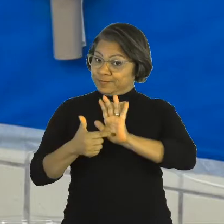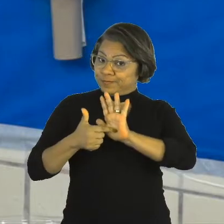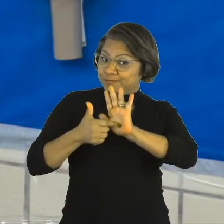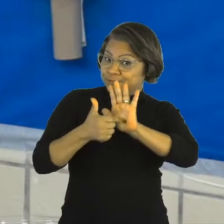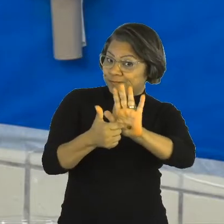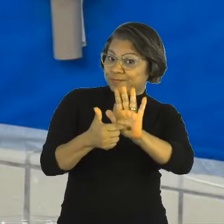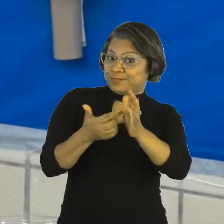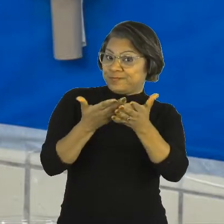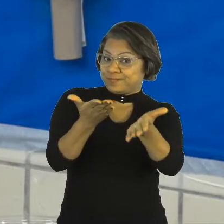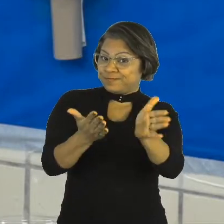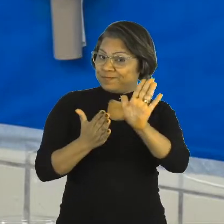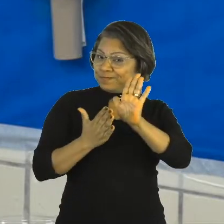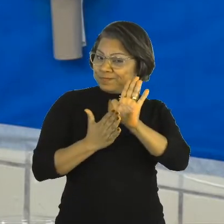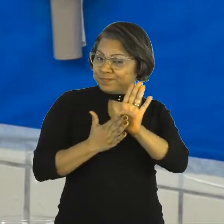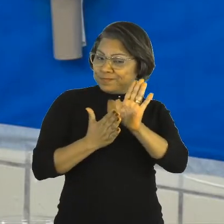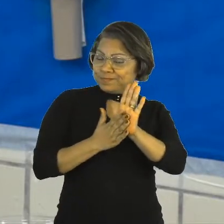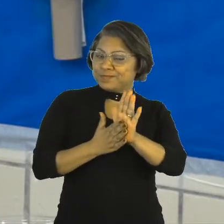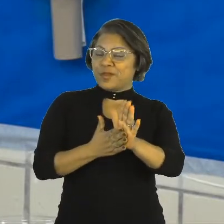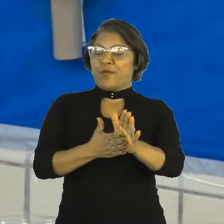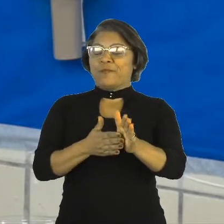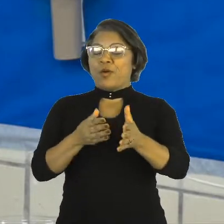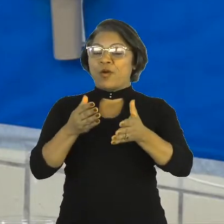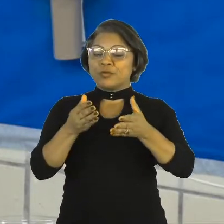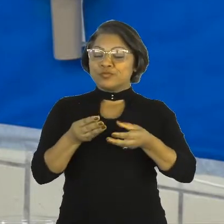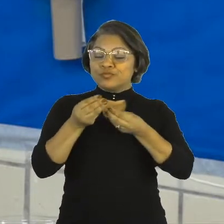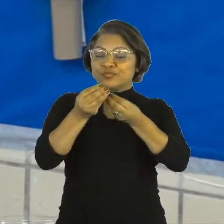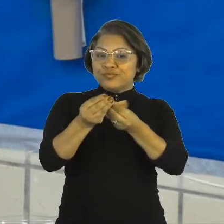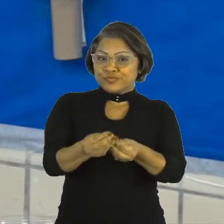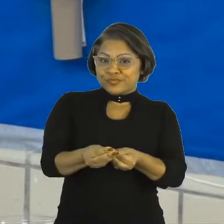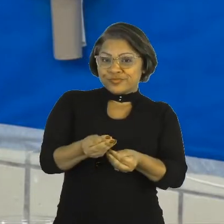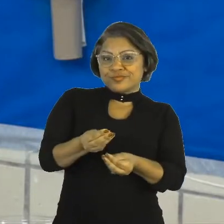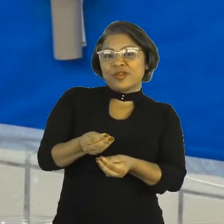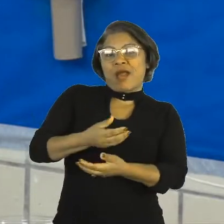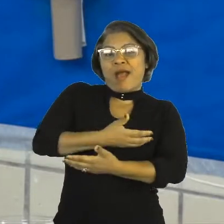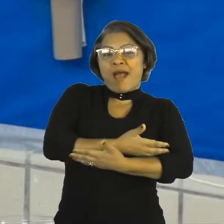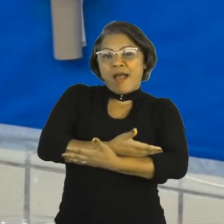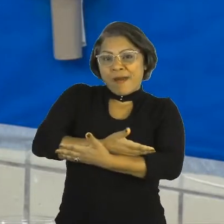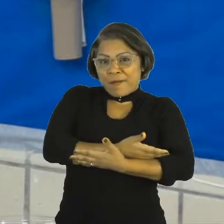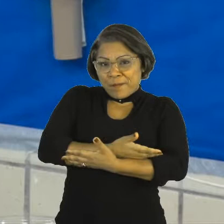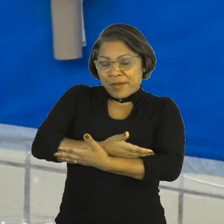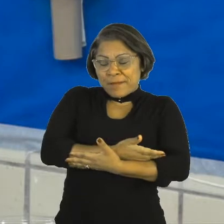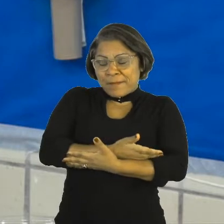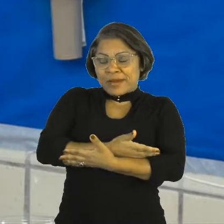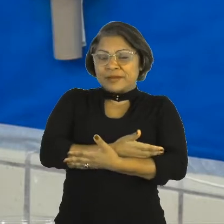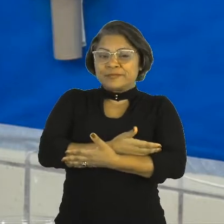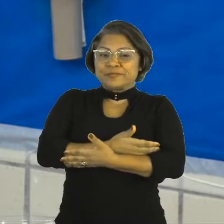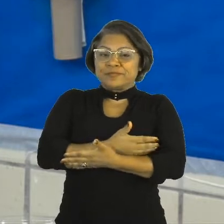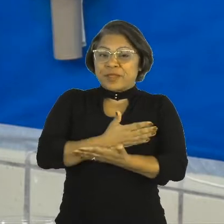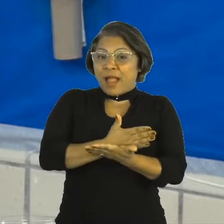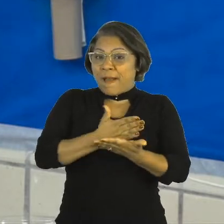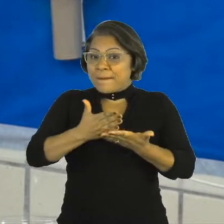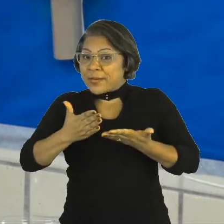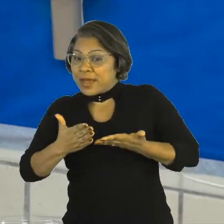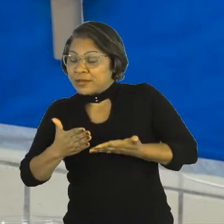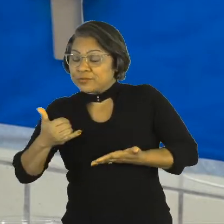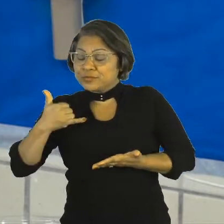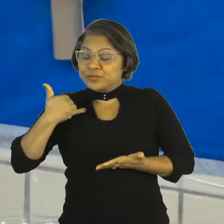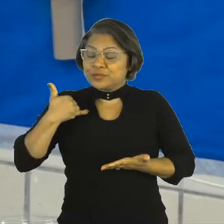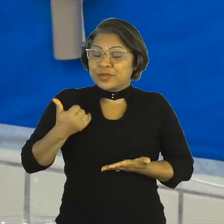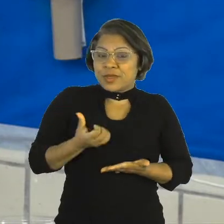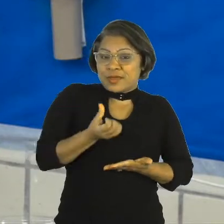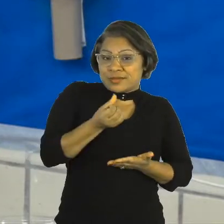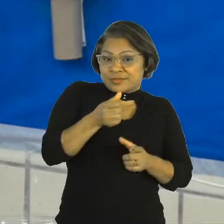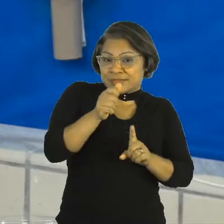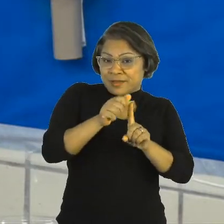propostas direcionadas aos bebês a partir de 6 meses das turmas do berçário 1. Então, vamos para a